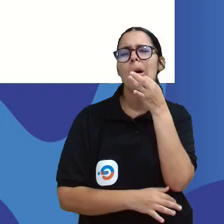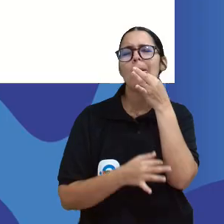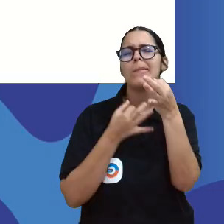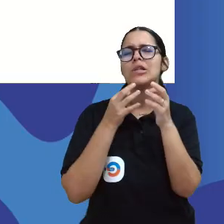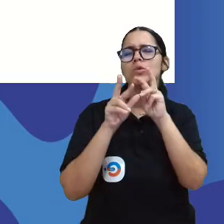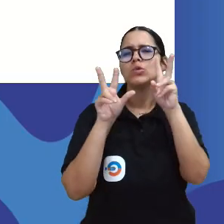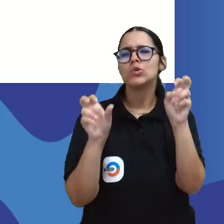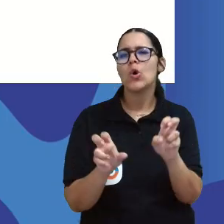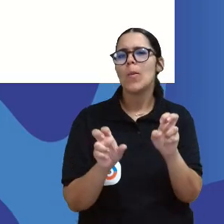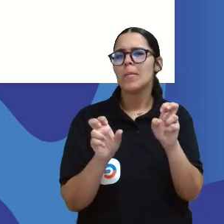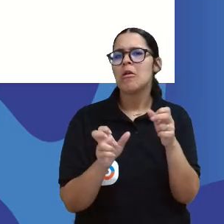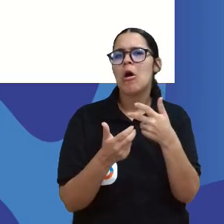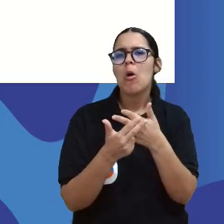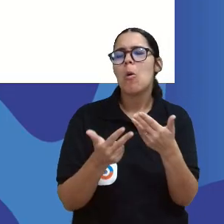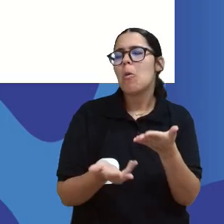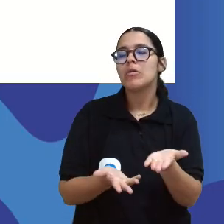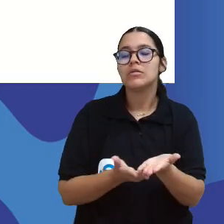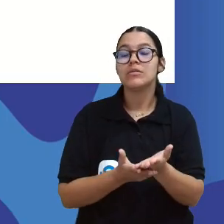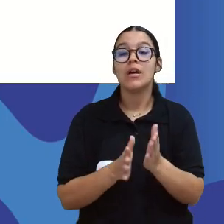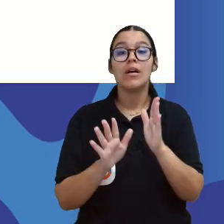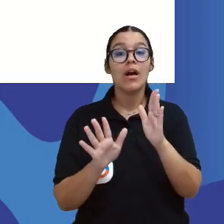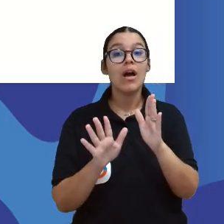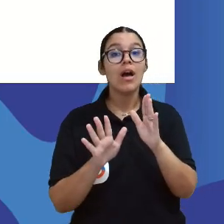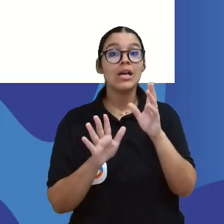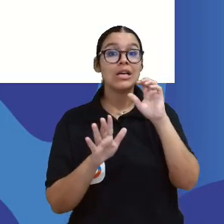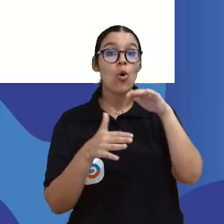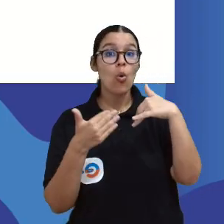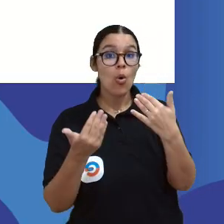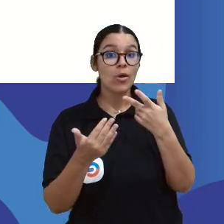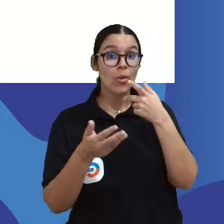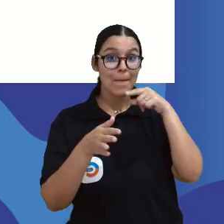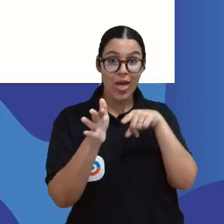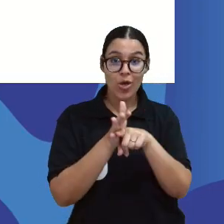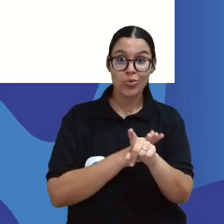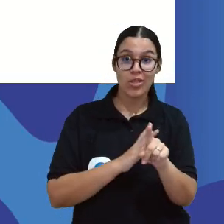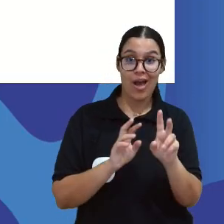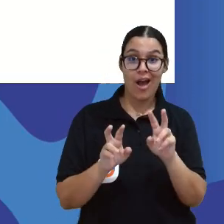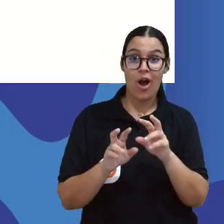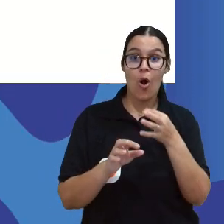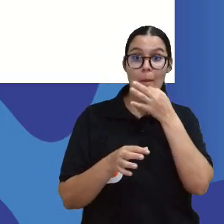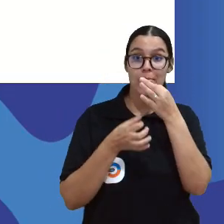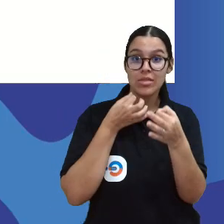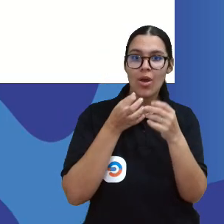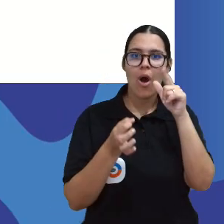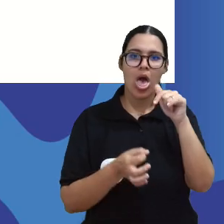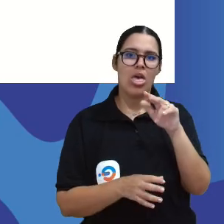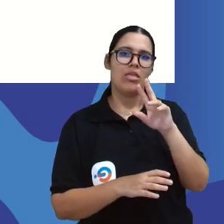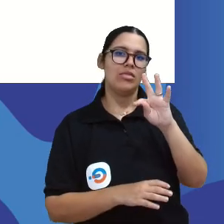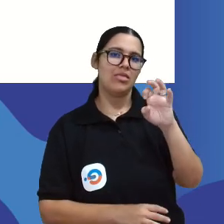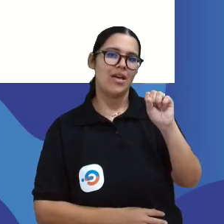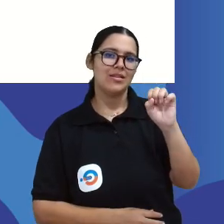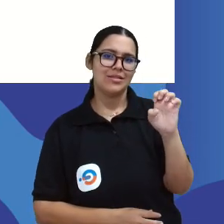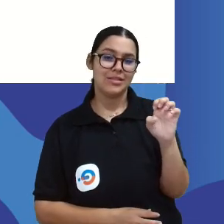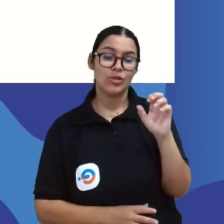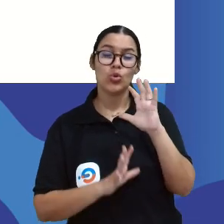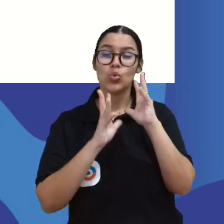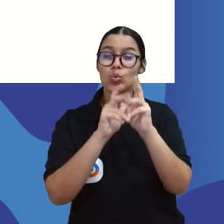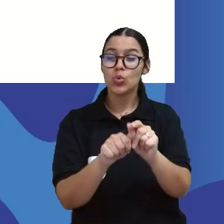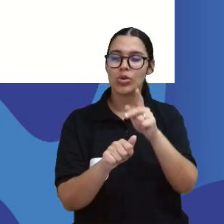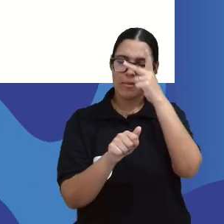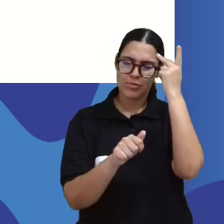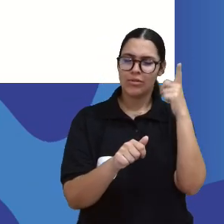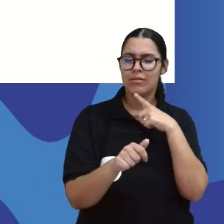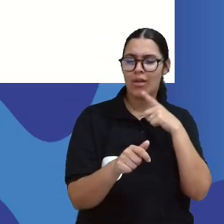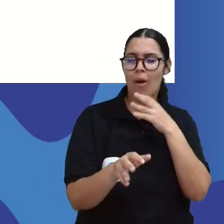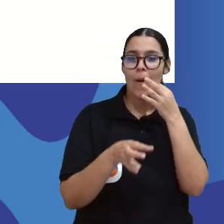gente nada mais está perguntando qual é a sua tese. Todo mundo tem uma tese a respeito de alguma coisa. Se a gente for escrever